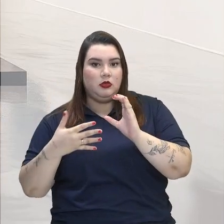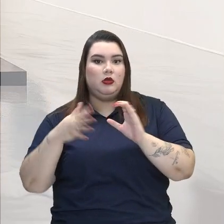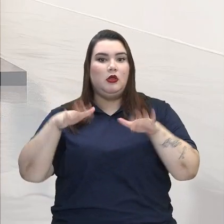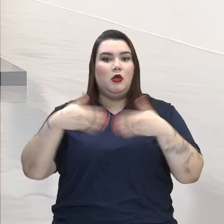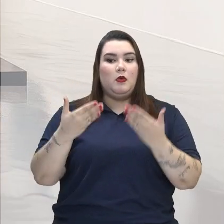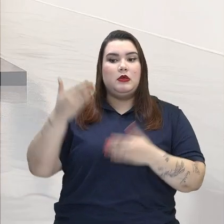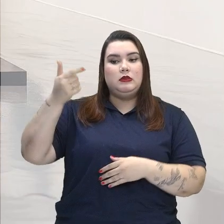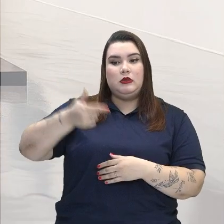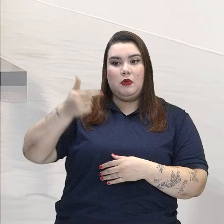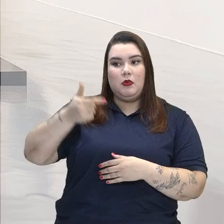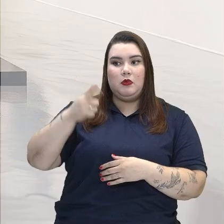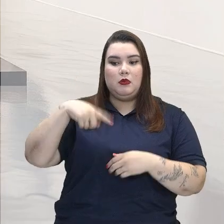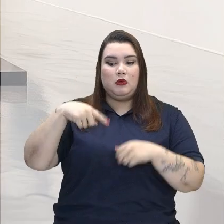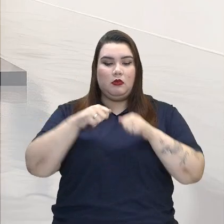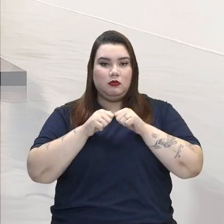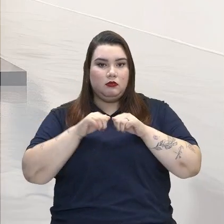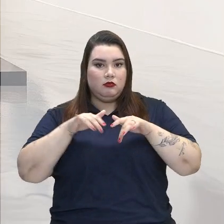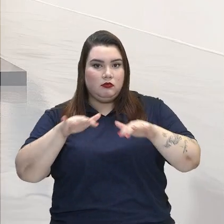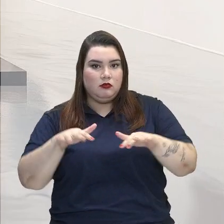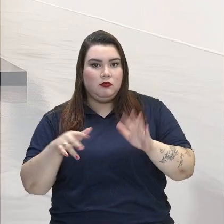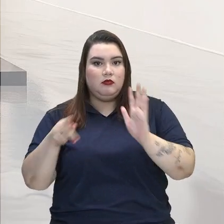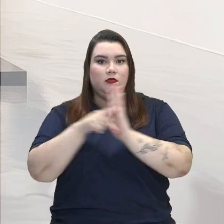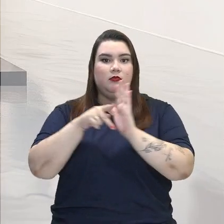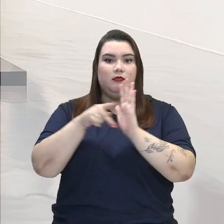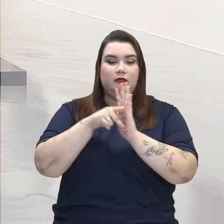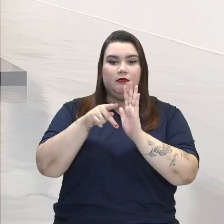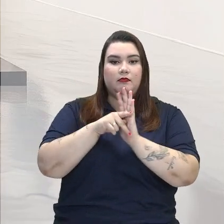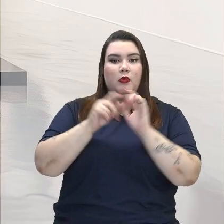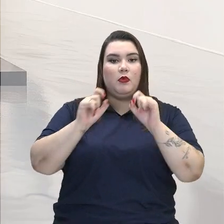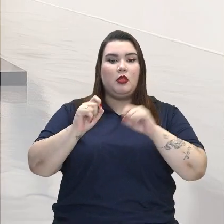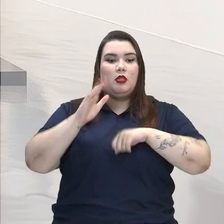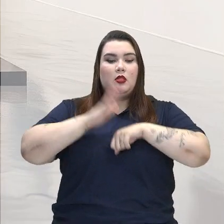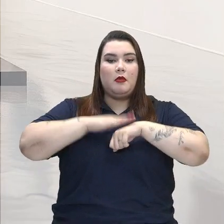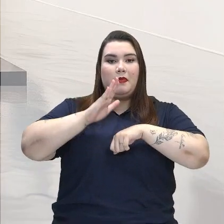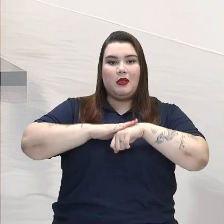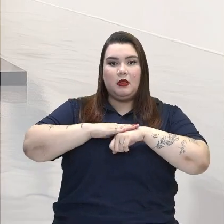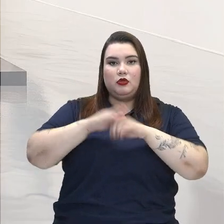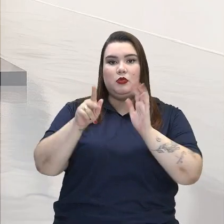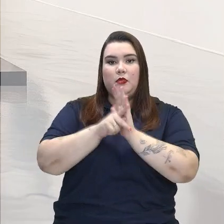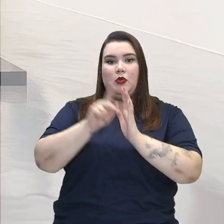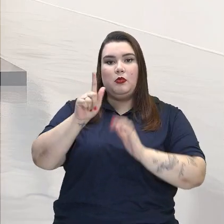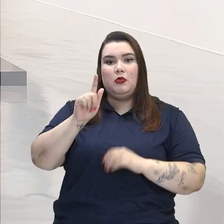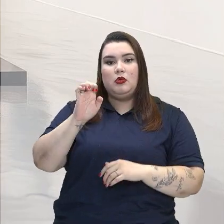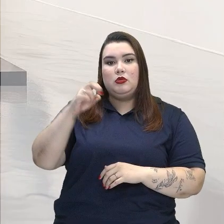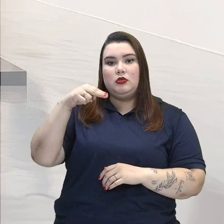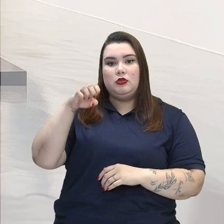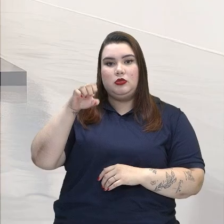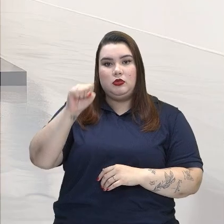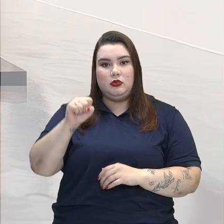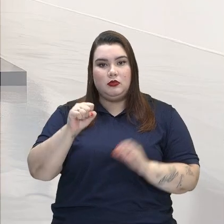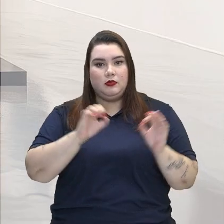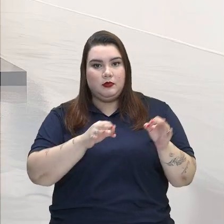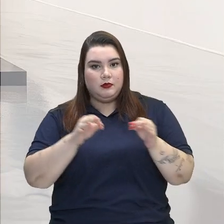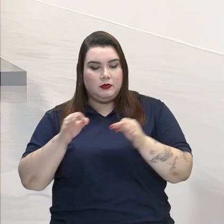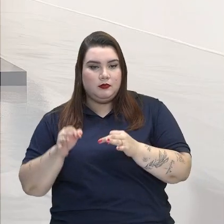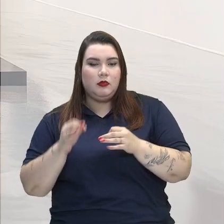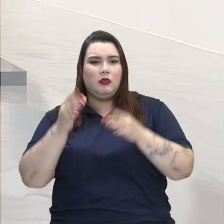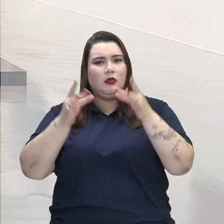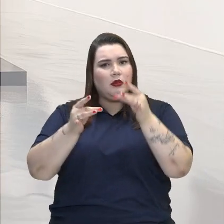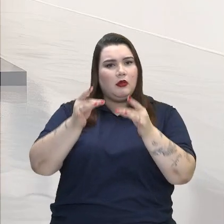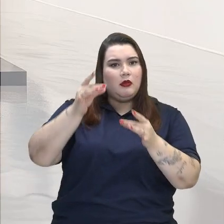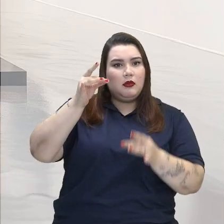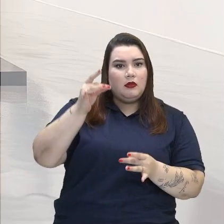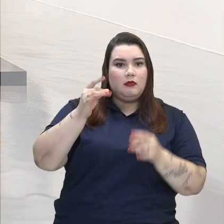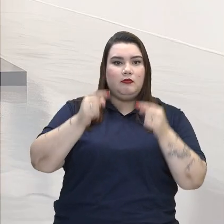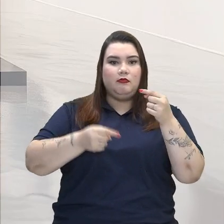da distribuição independente dos genes. Vamos conhecer um pouquinho mais sobre Gregor Mendel e essa importante